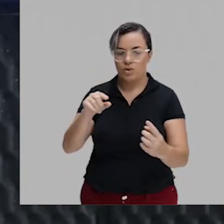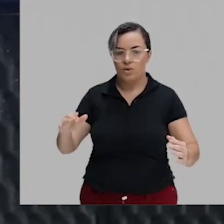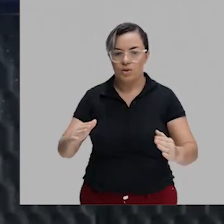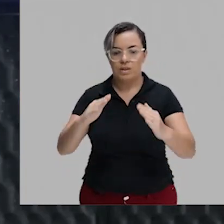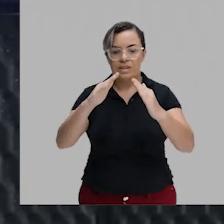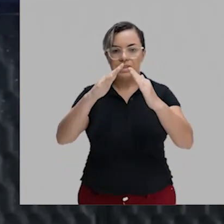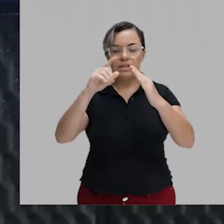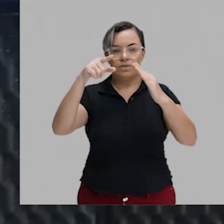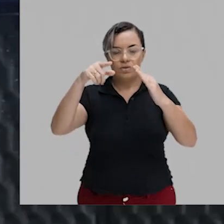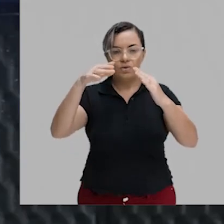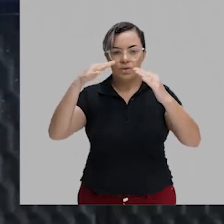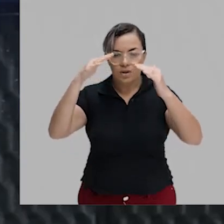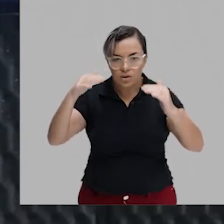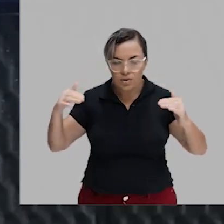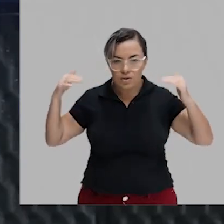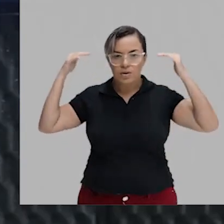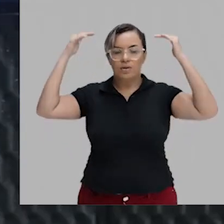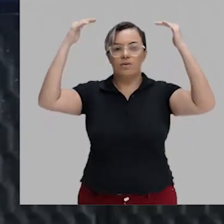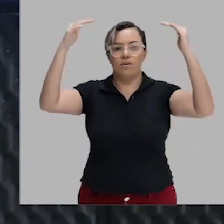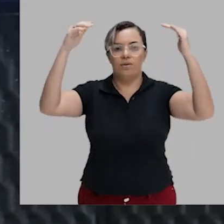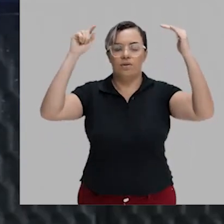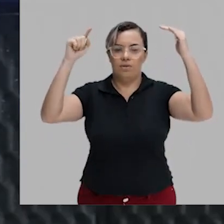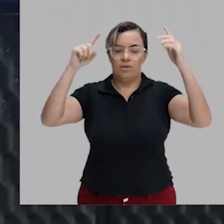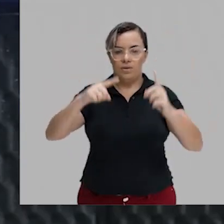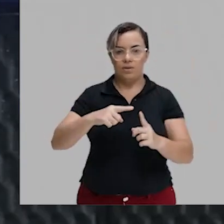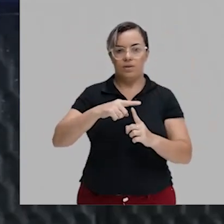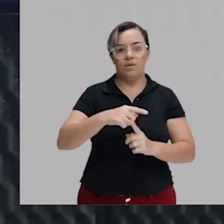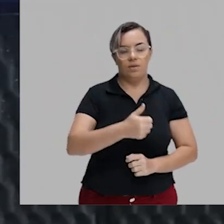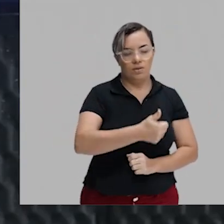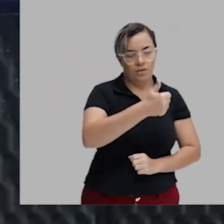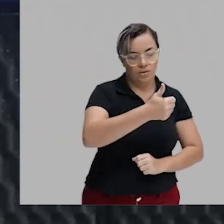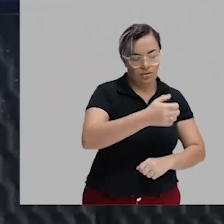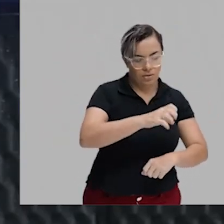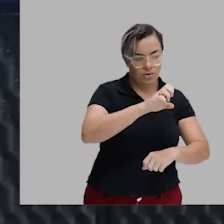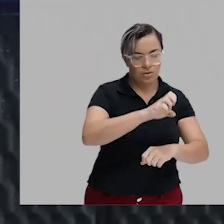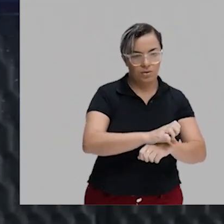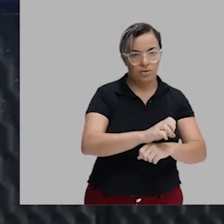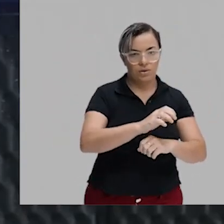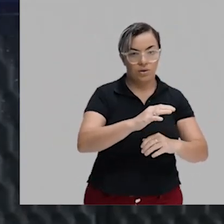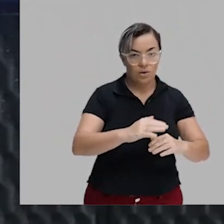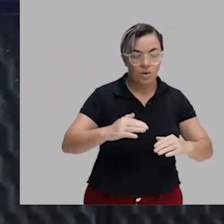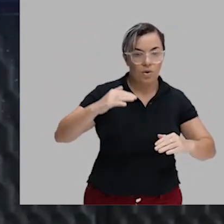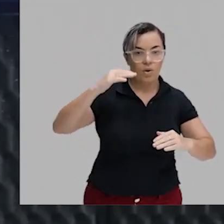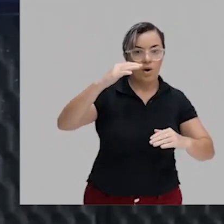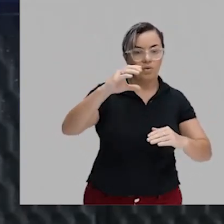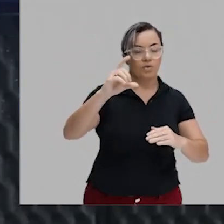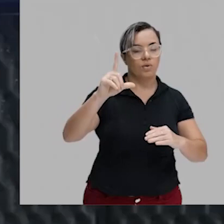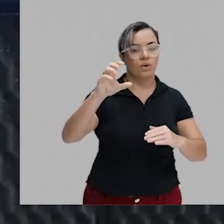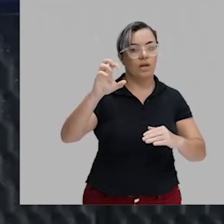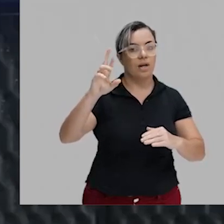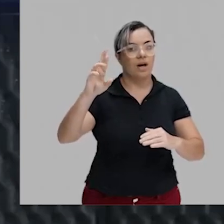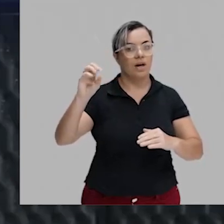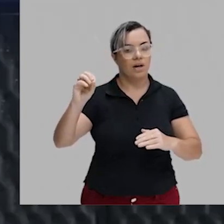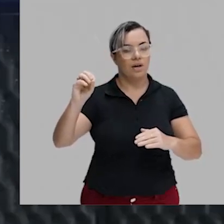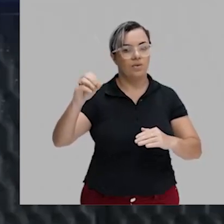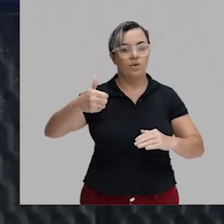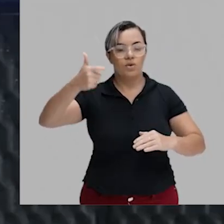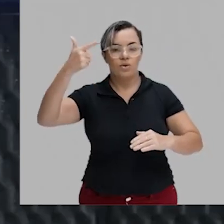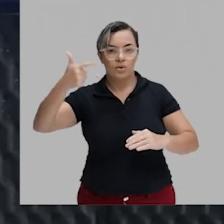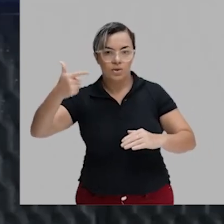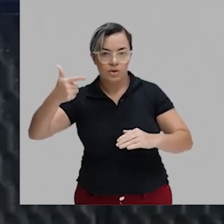aristocráticos, nas mãos do primeiro estado, o alto clero, principalmente, e o segundo estado, a